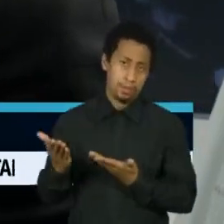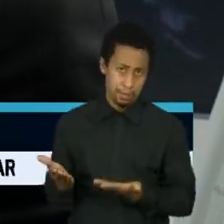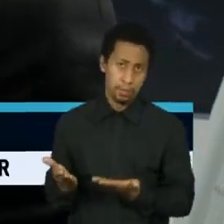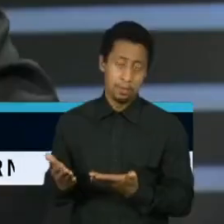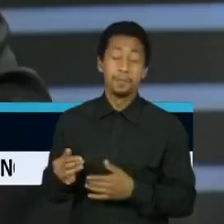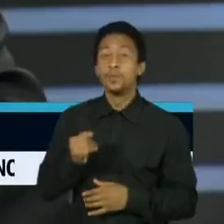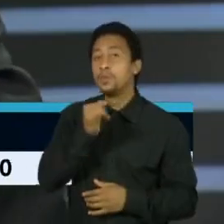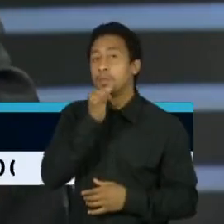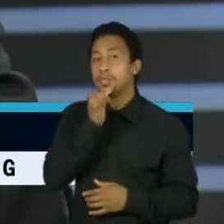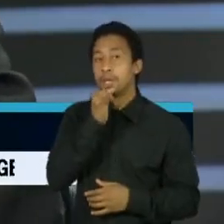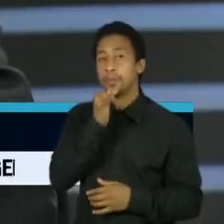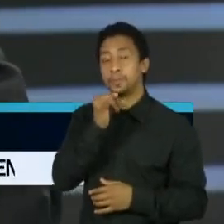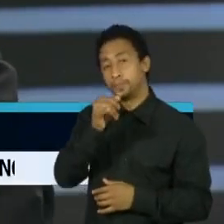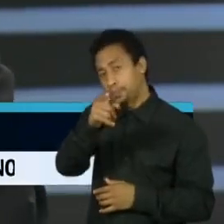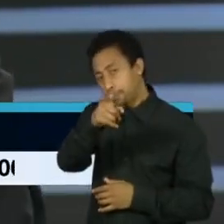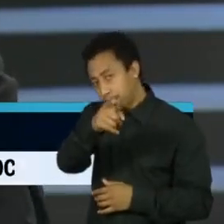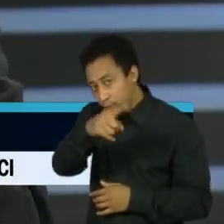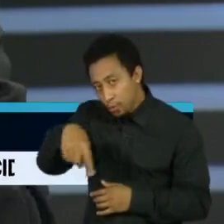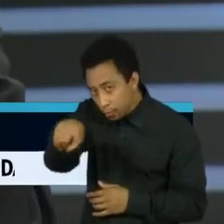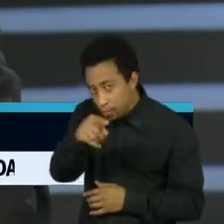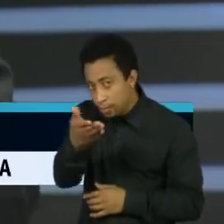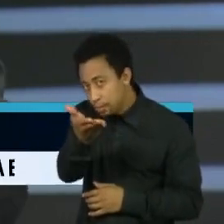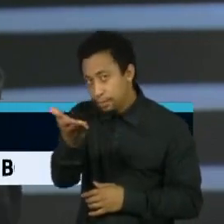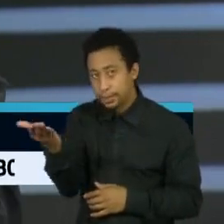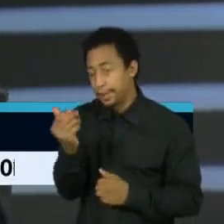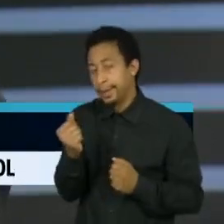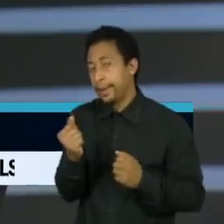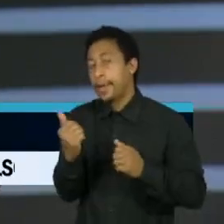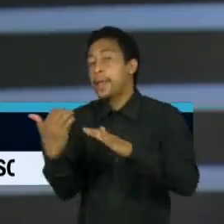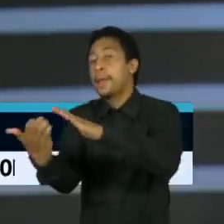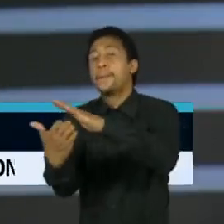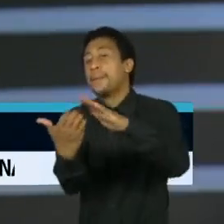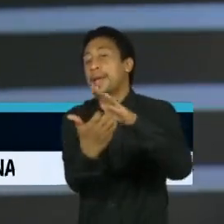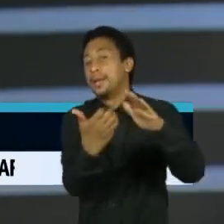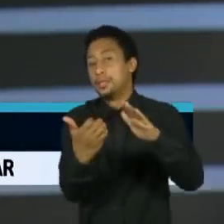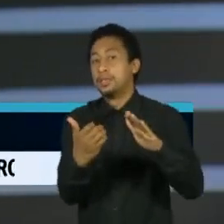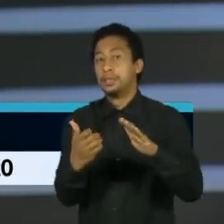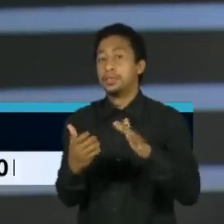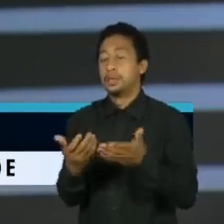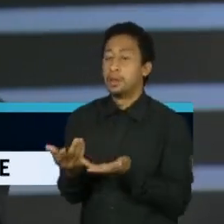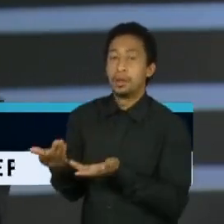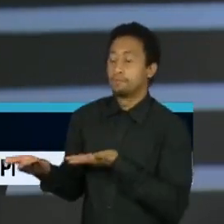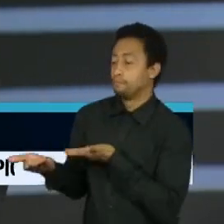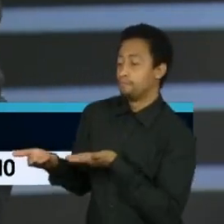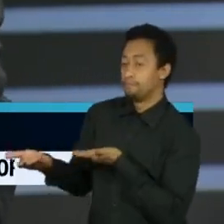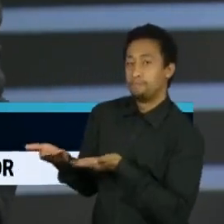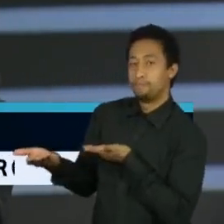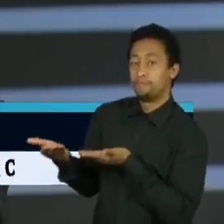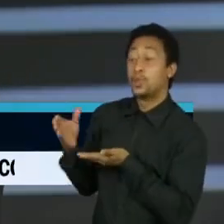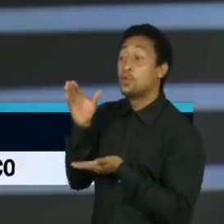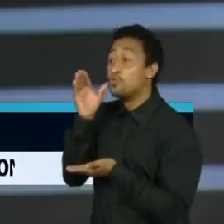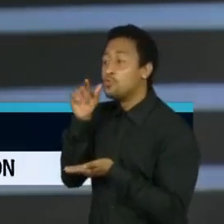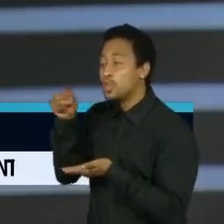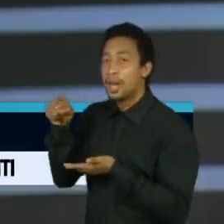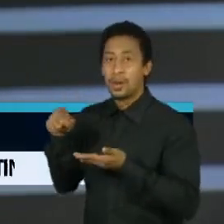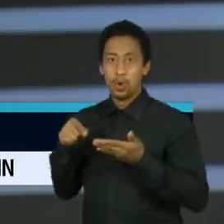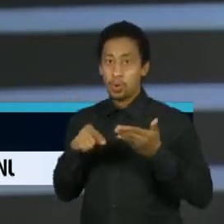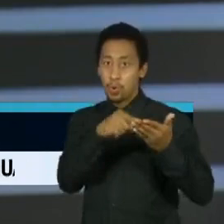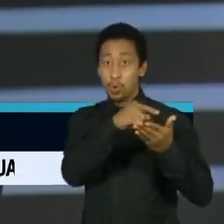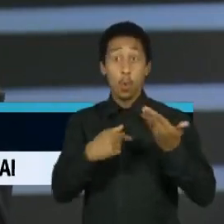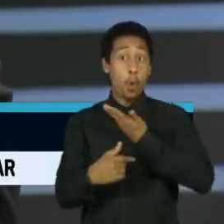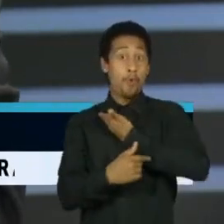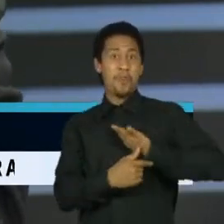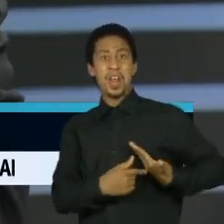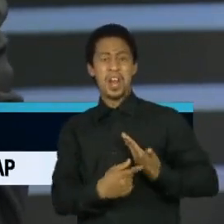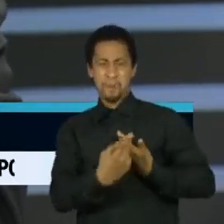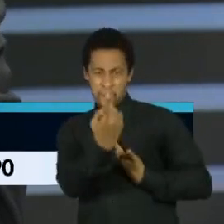você tem menos mediação do governo no meio da relação entre quem dá emprego e quem recebe o